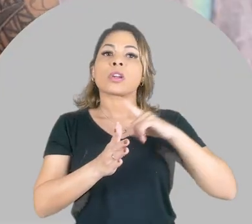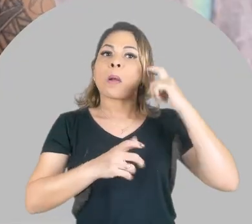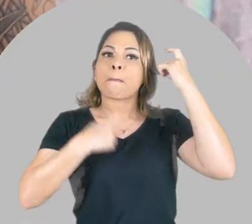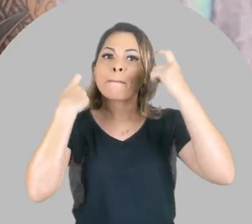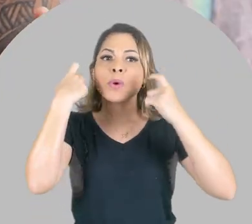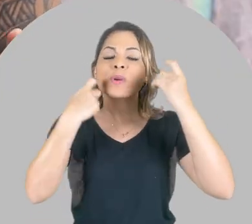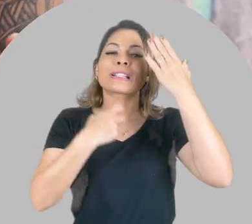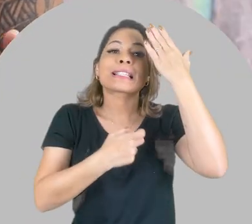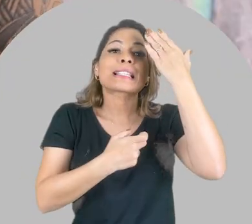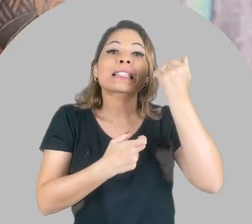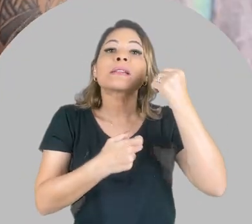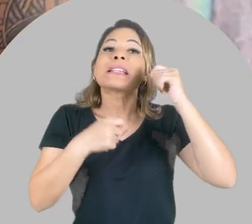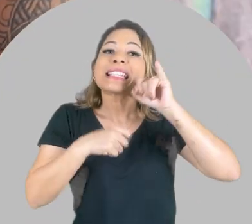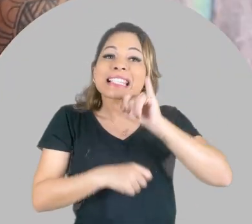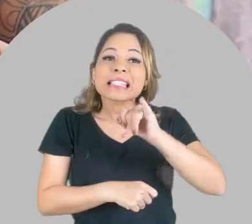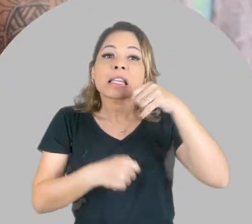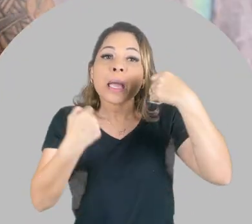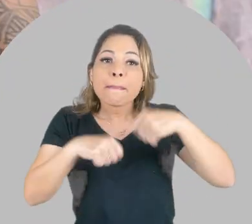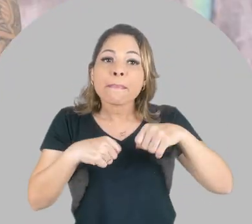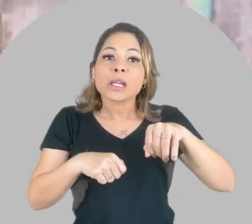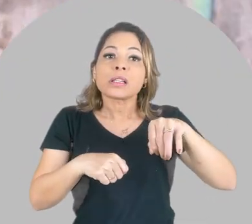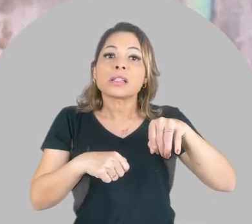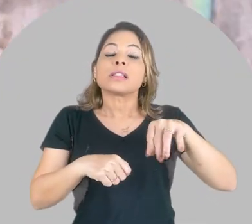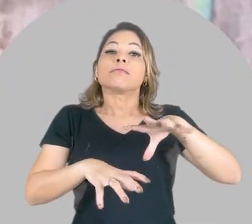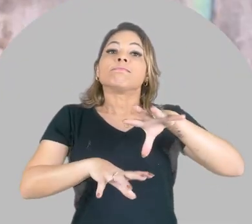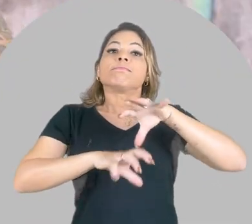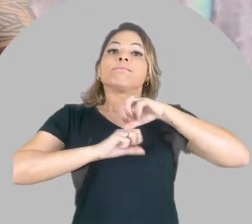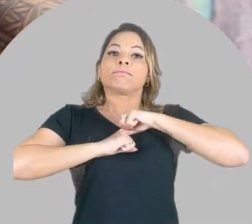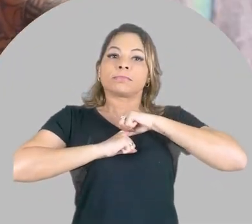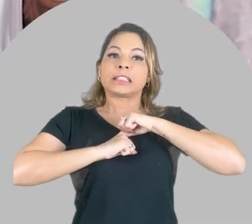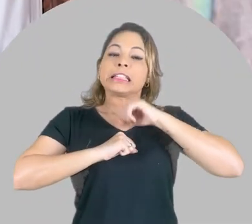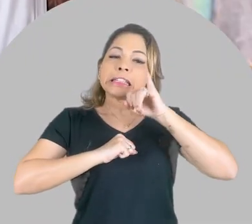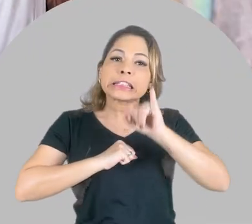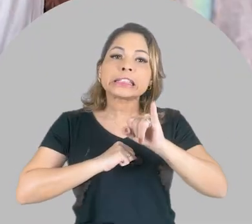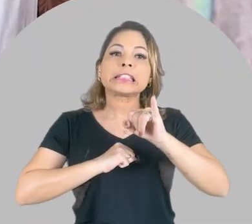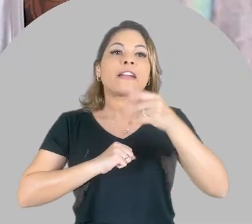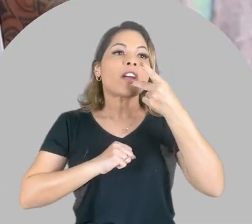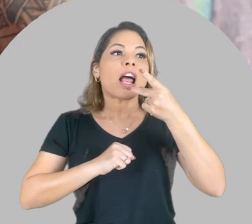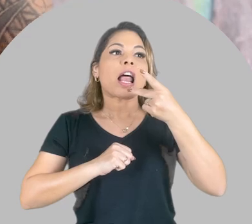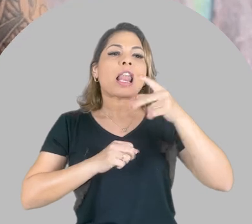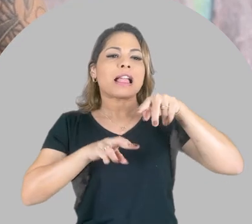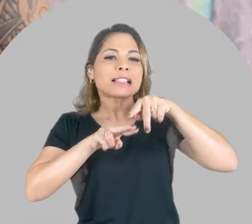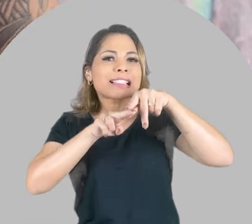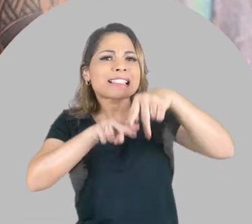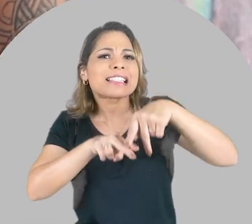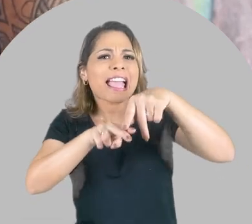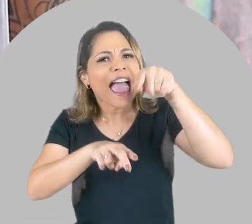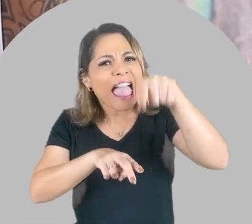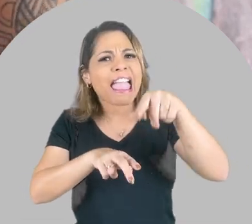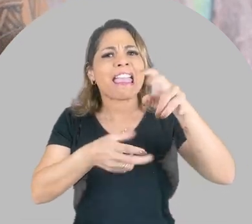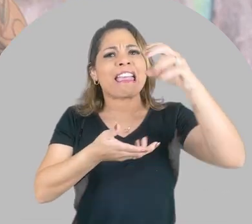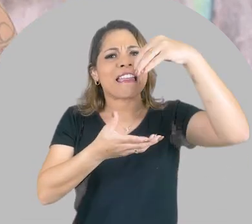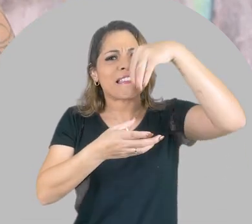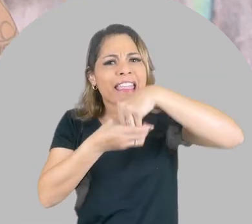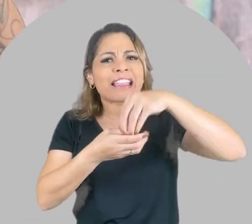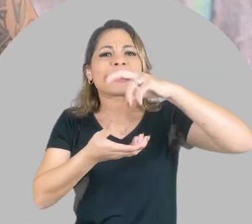inserindo. Só tenho essa preocupação de saber se é necessário essa apropriação, se é necessário dizer que o